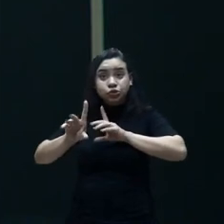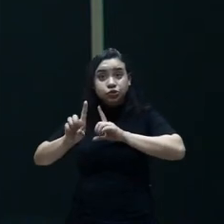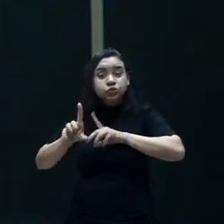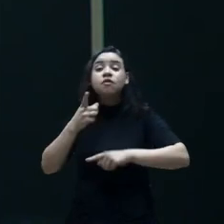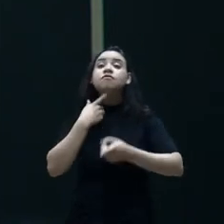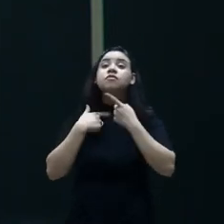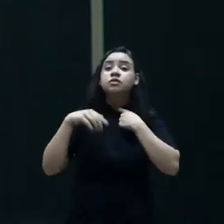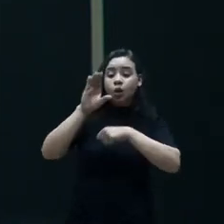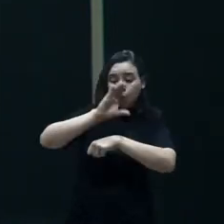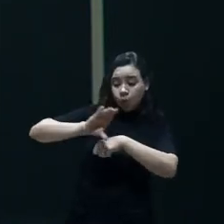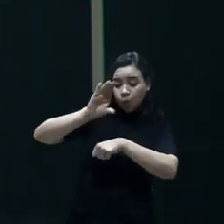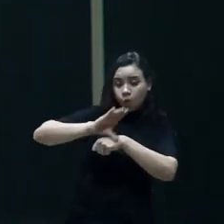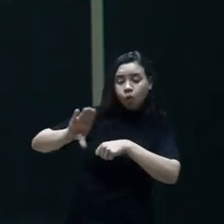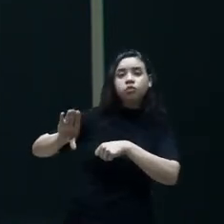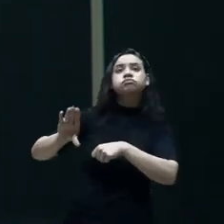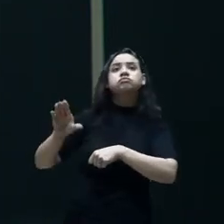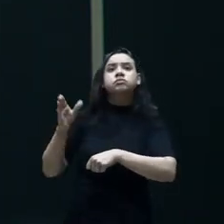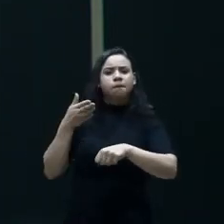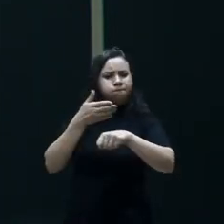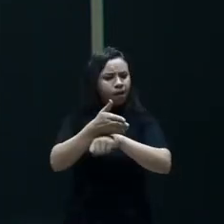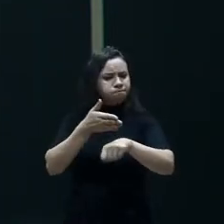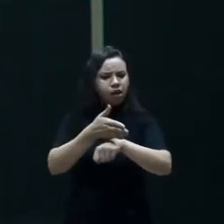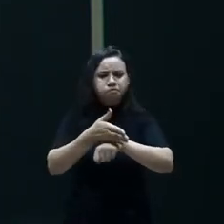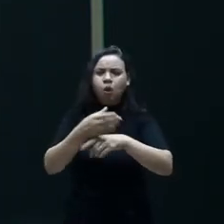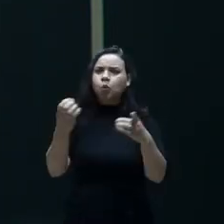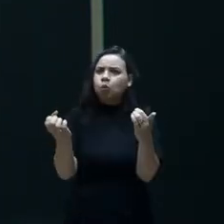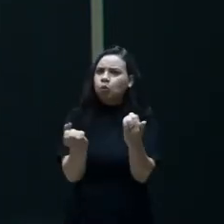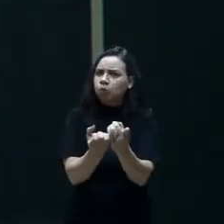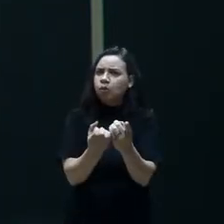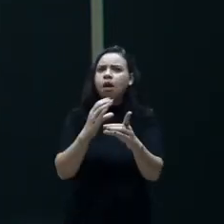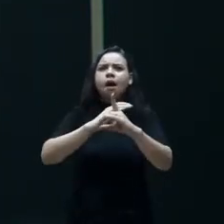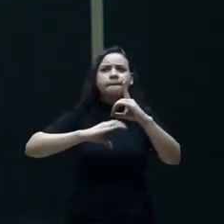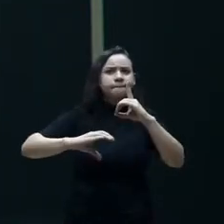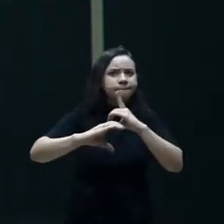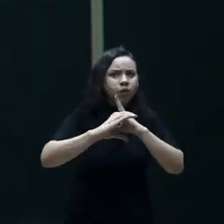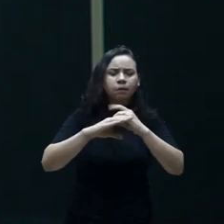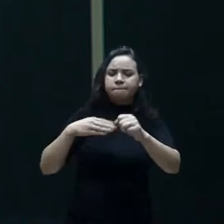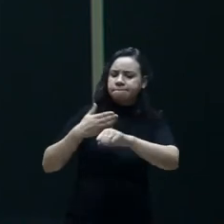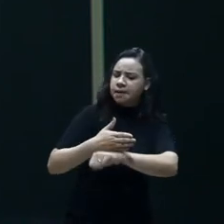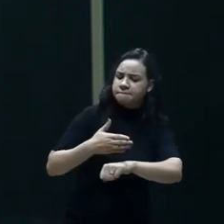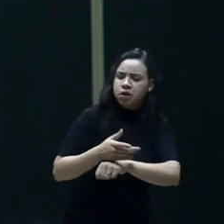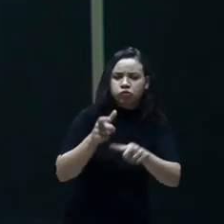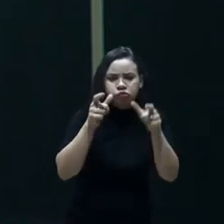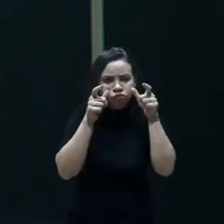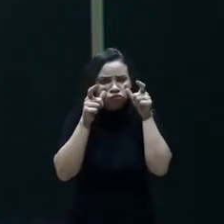na igreja, ele queria estar em todas as EBDs, cultos, ele não perdia nenhum.